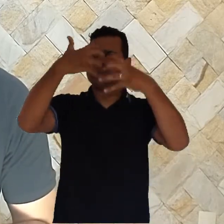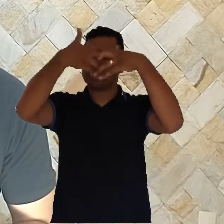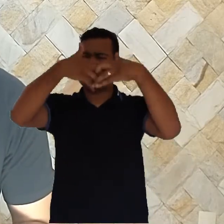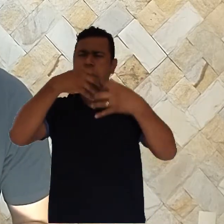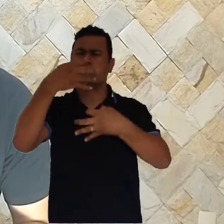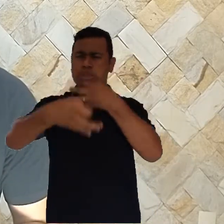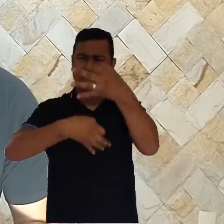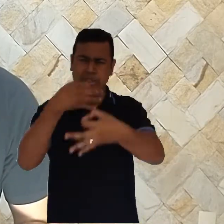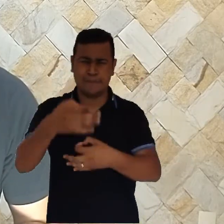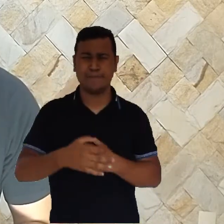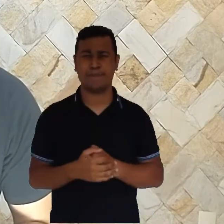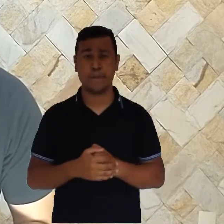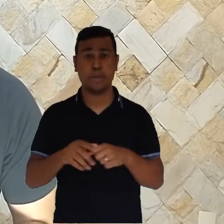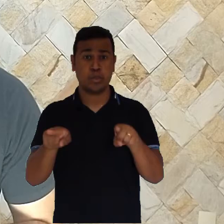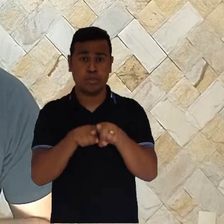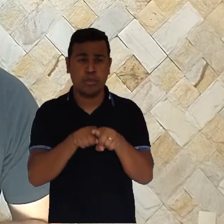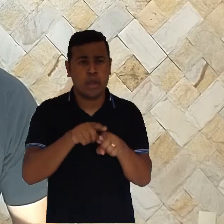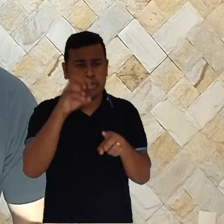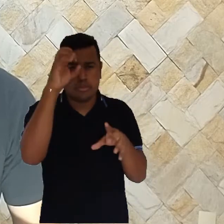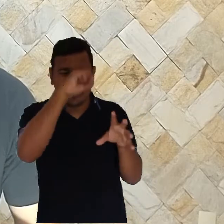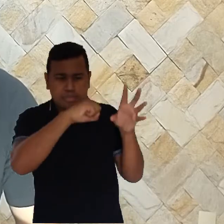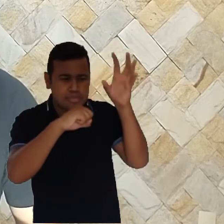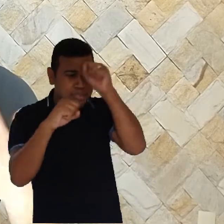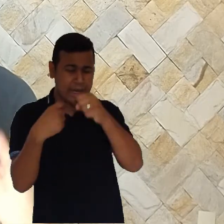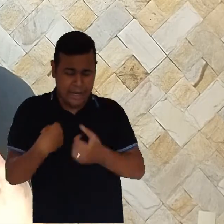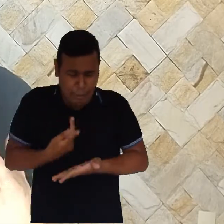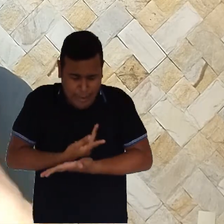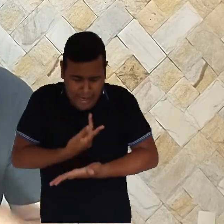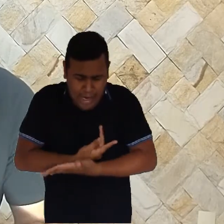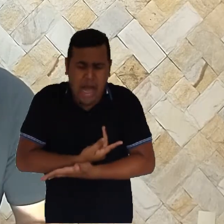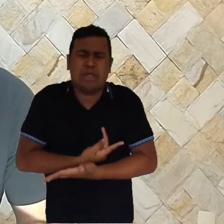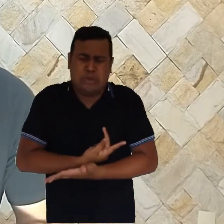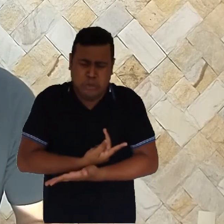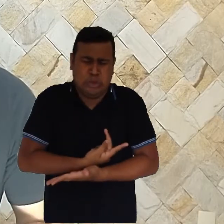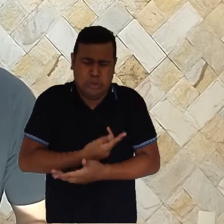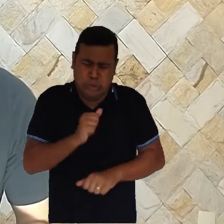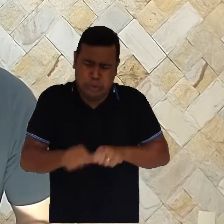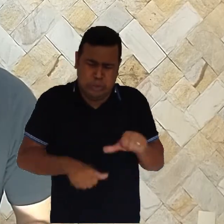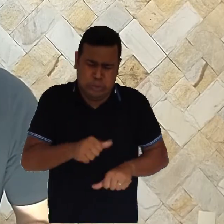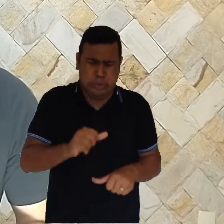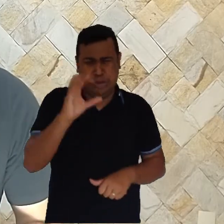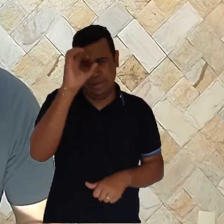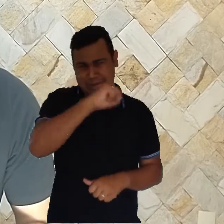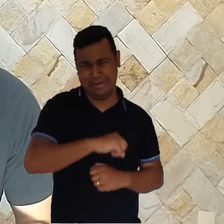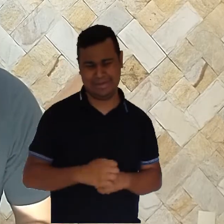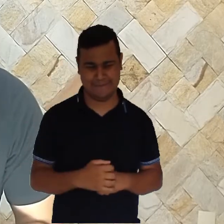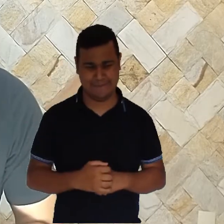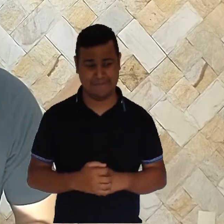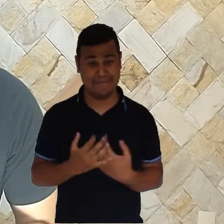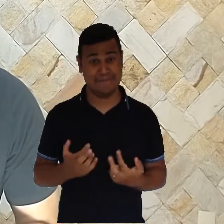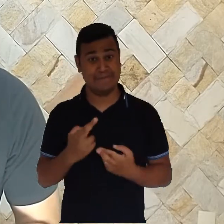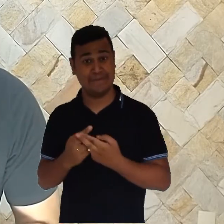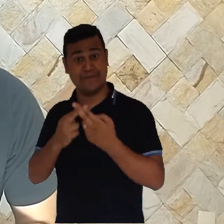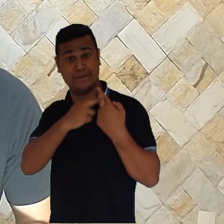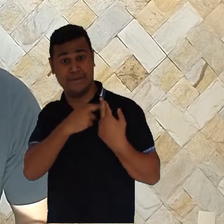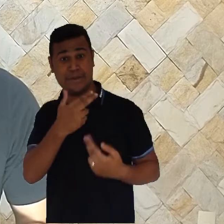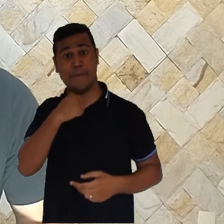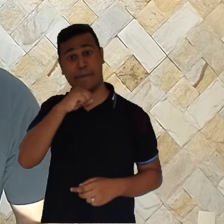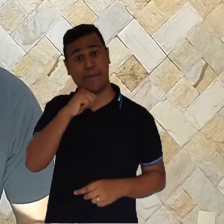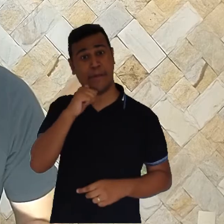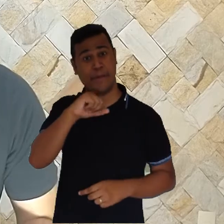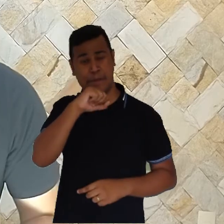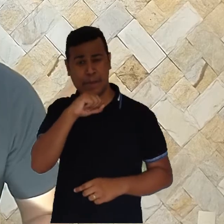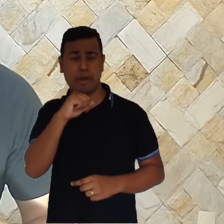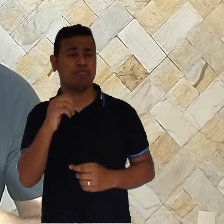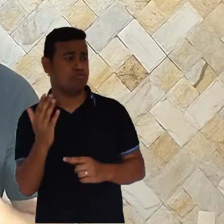tirar lições a partir de seus próprios erros. Ou seja, é válido os responsáveis se colocarem à disposição dos